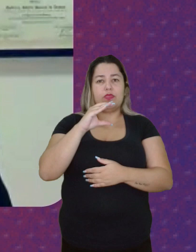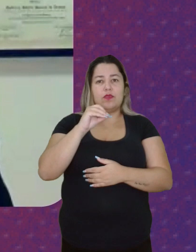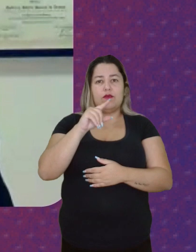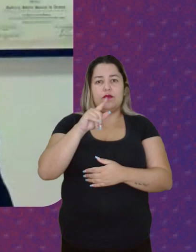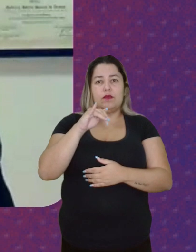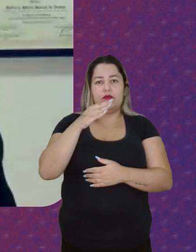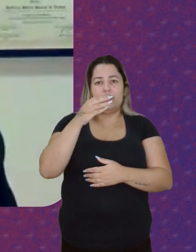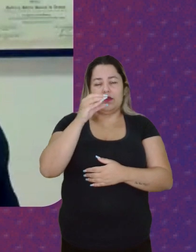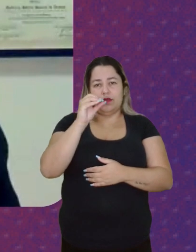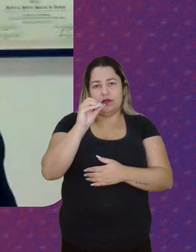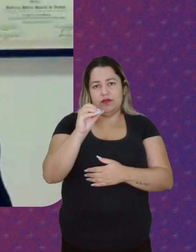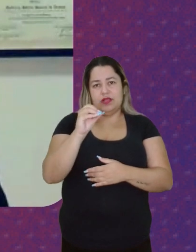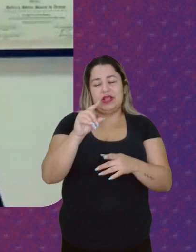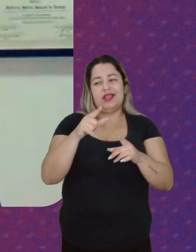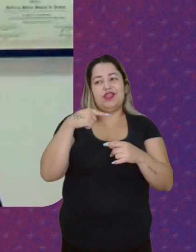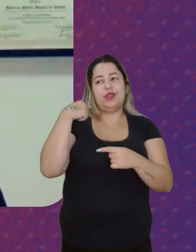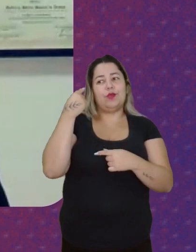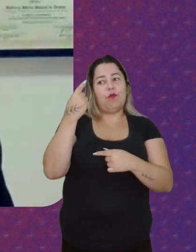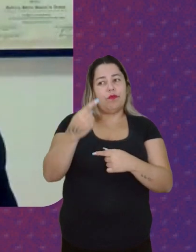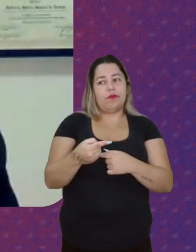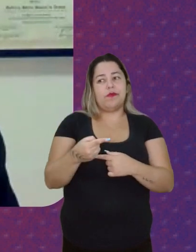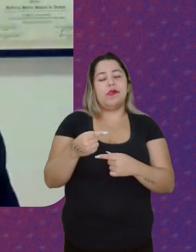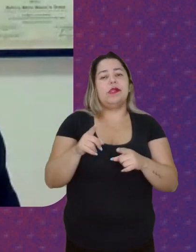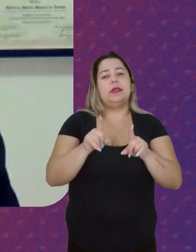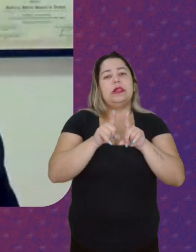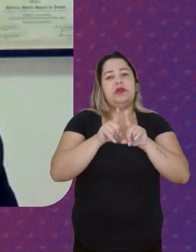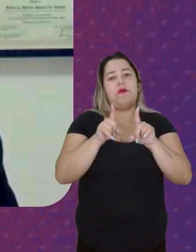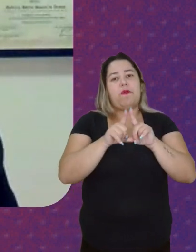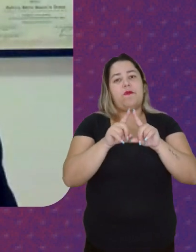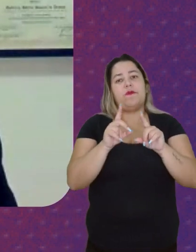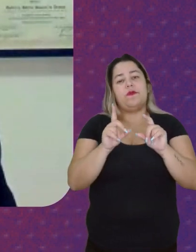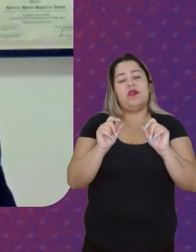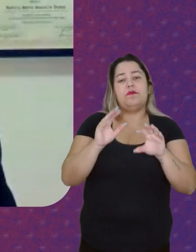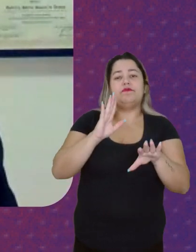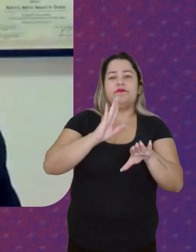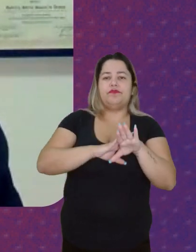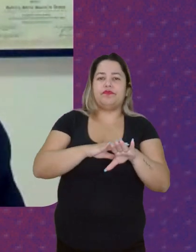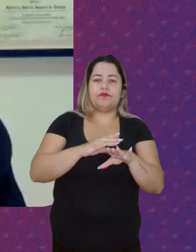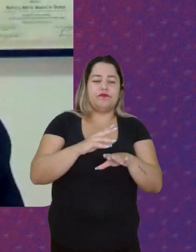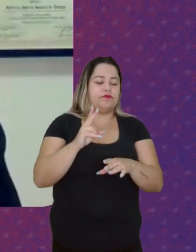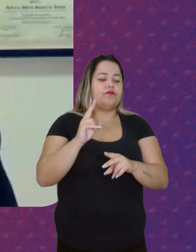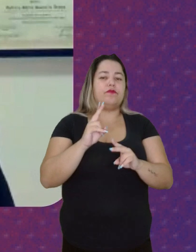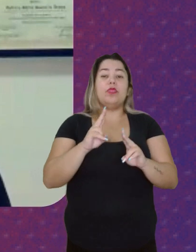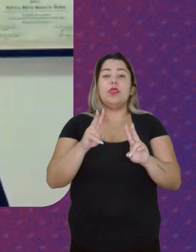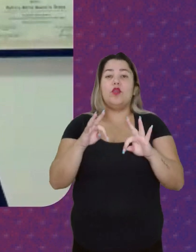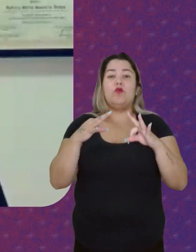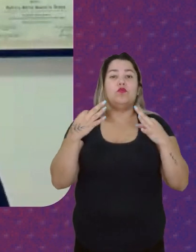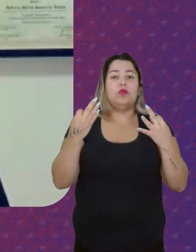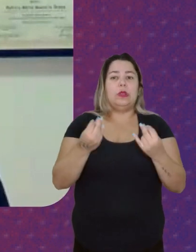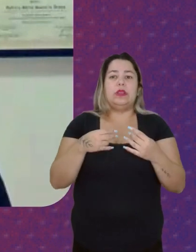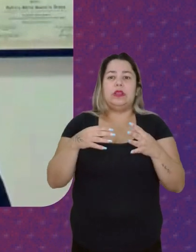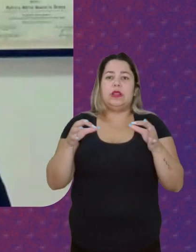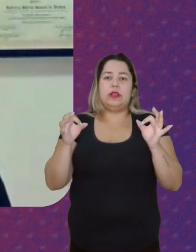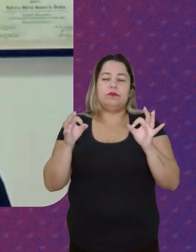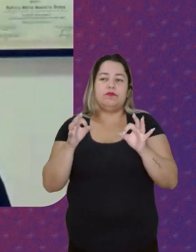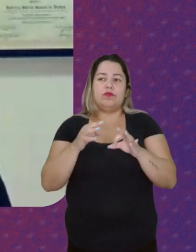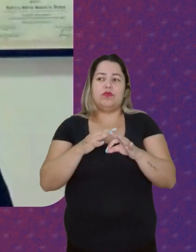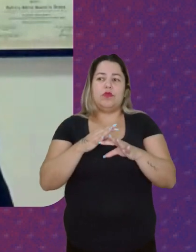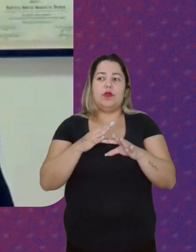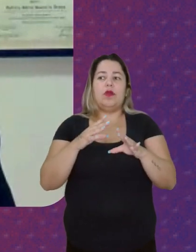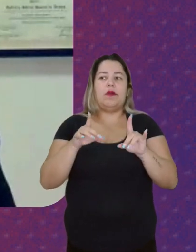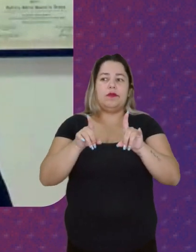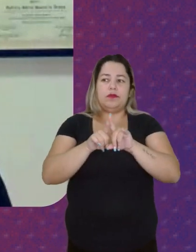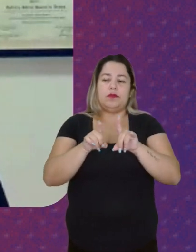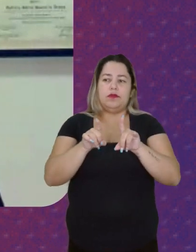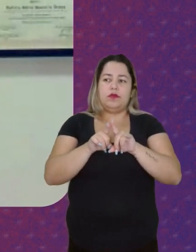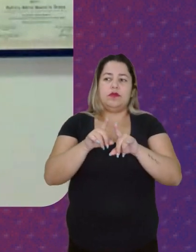majoritária. E a outra sanção, uma outra sanção que é a mais pesada de todas, é que até completar o prazo mínimo remanescente em que